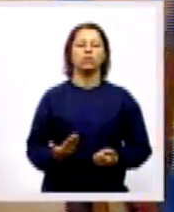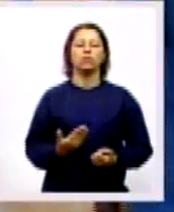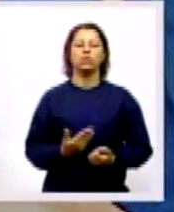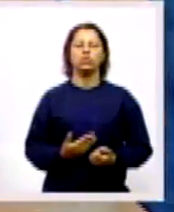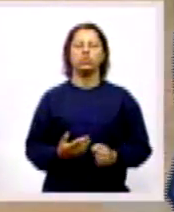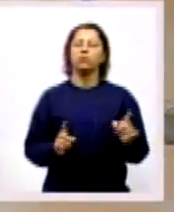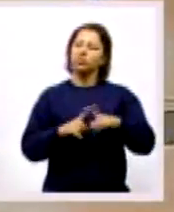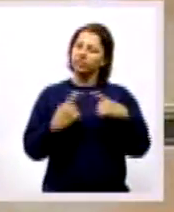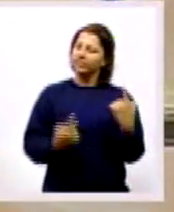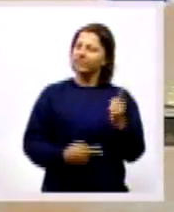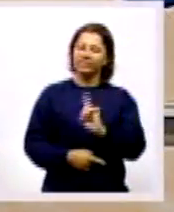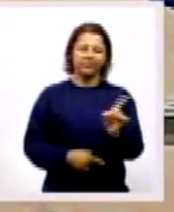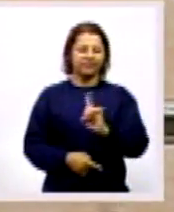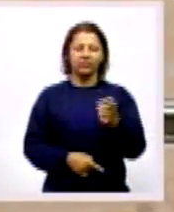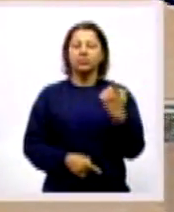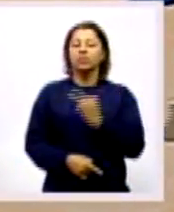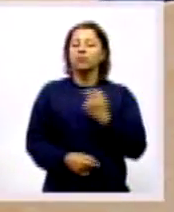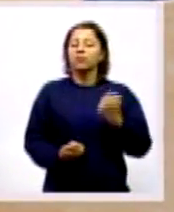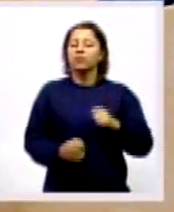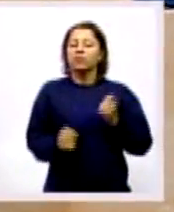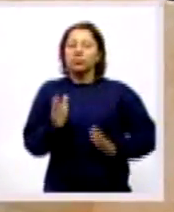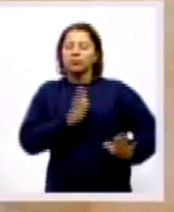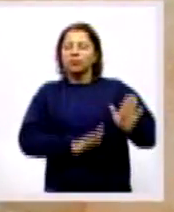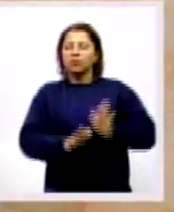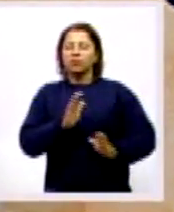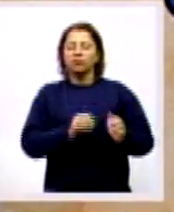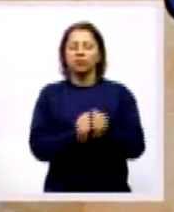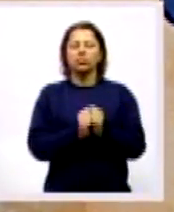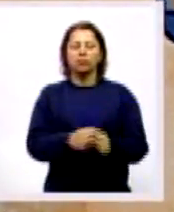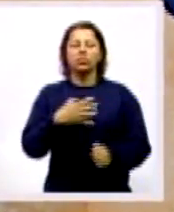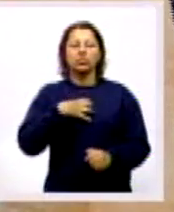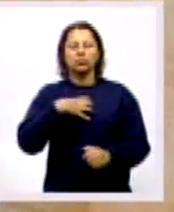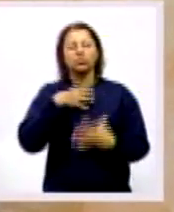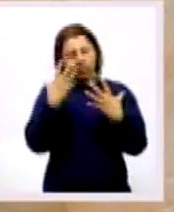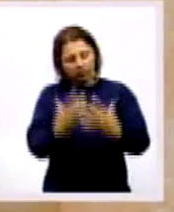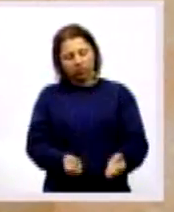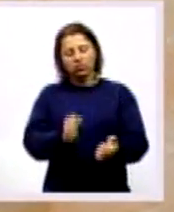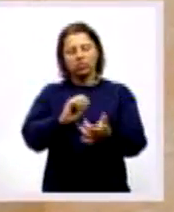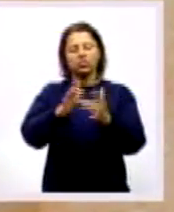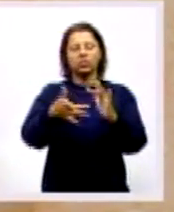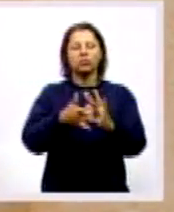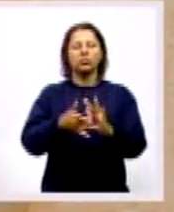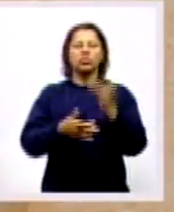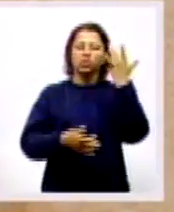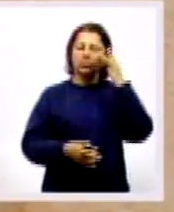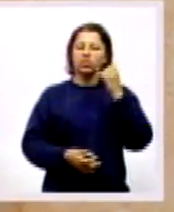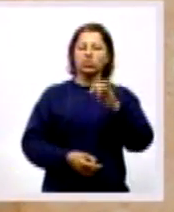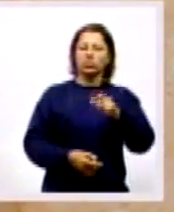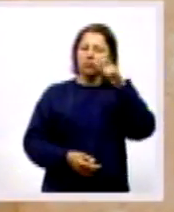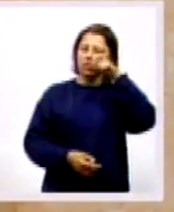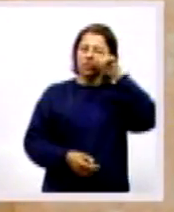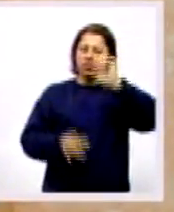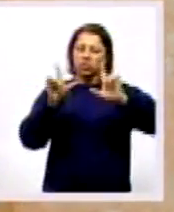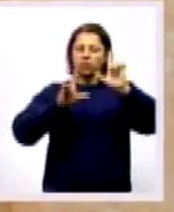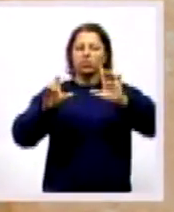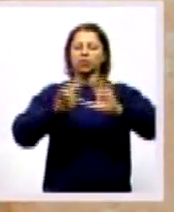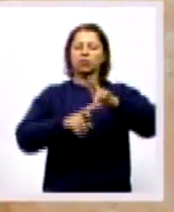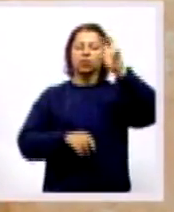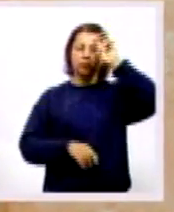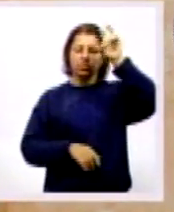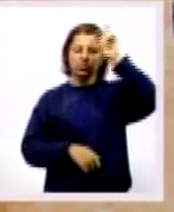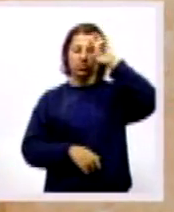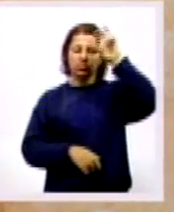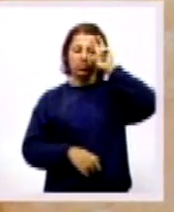Gente, nós precisamos tomar cuidado com essa forma de adesão ao Cristo. Não sei se você assistiu meu programa quinta-feira.